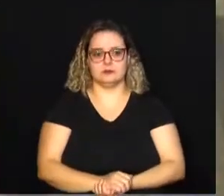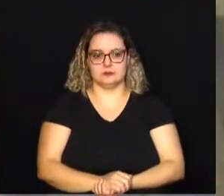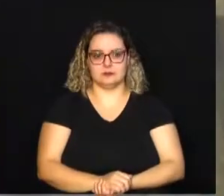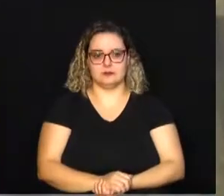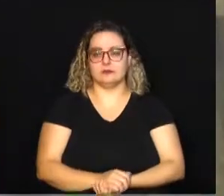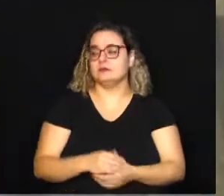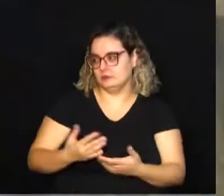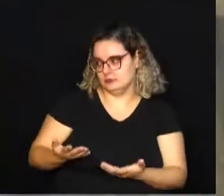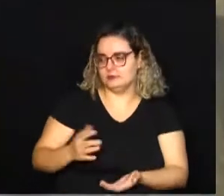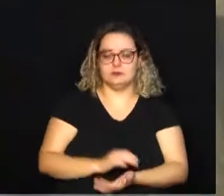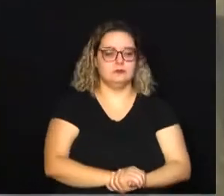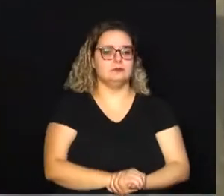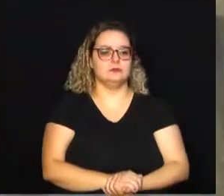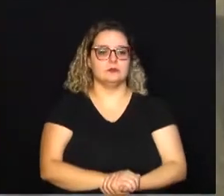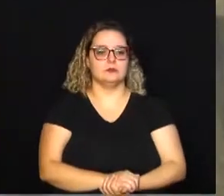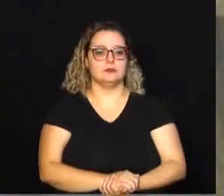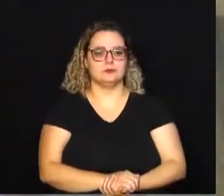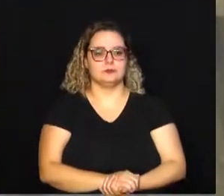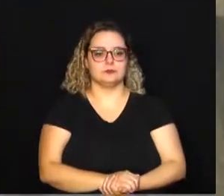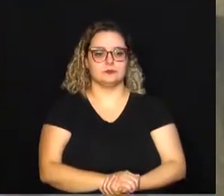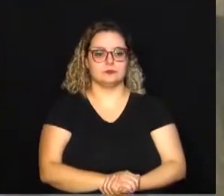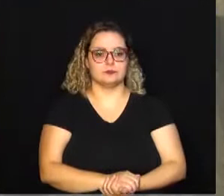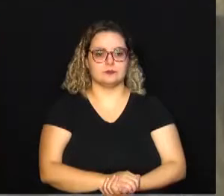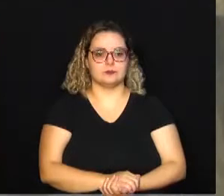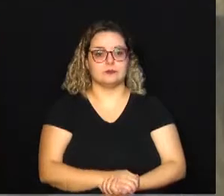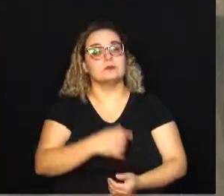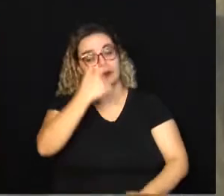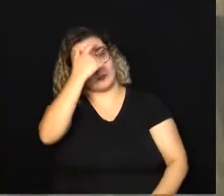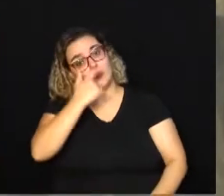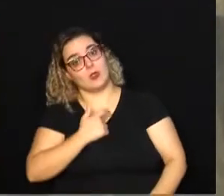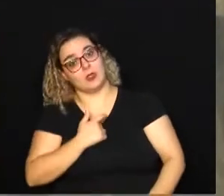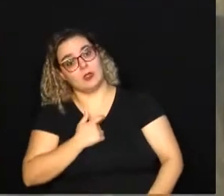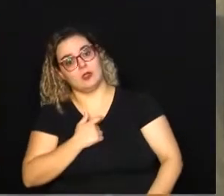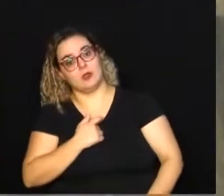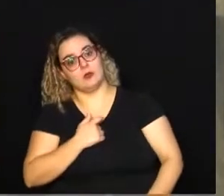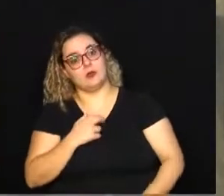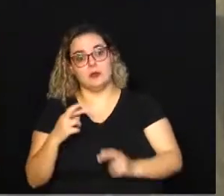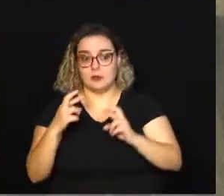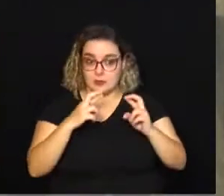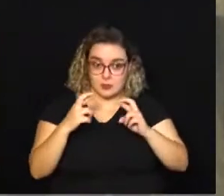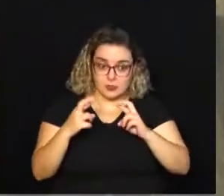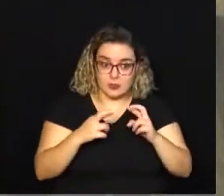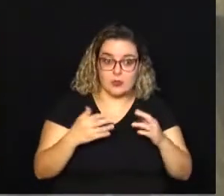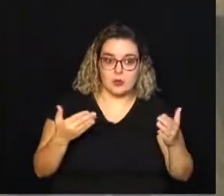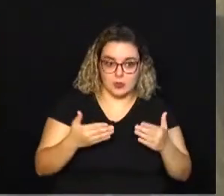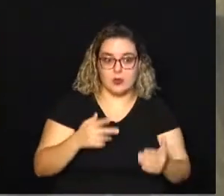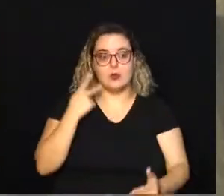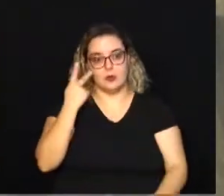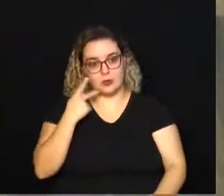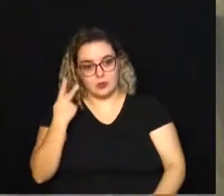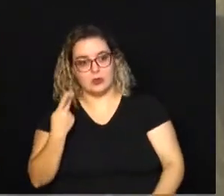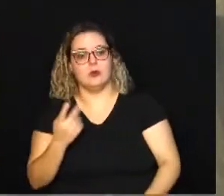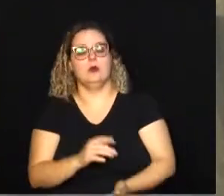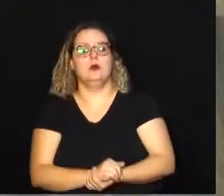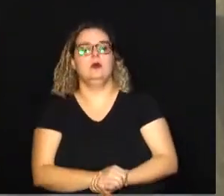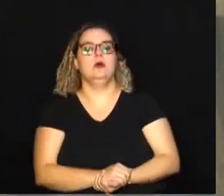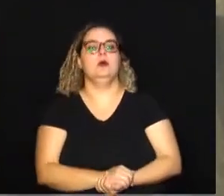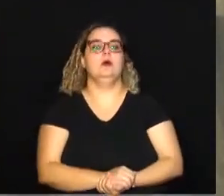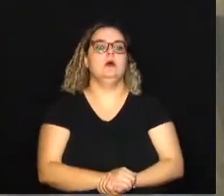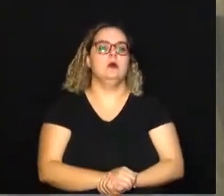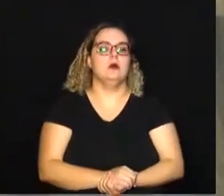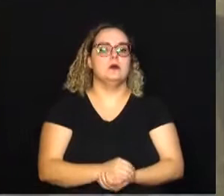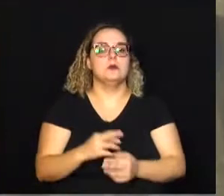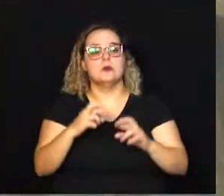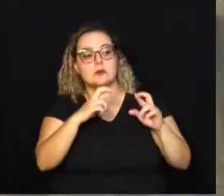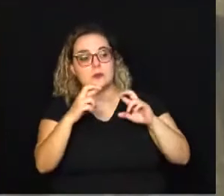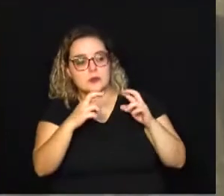Pedro? Bom, Gabriel, eu sou monitora de educação infantil, né? Hoje eu sou vereadora, estou licenciada, né? Mas eu sou monitora. Então, assim, a